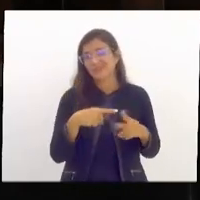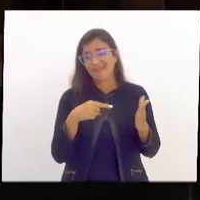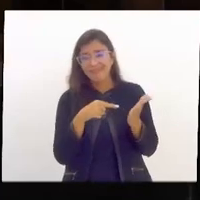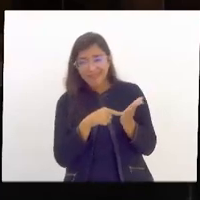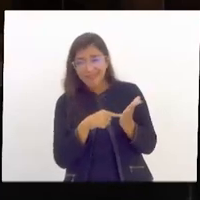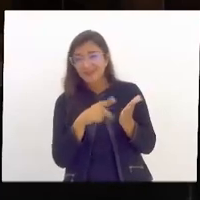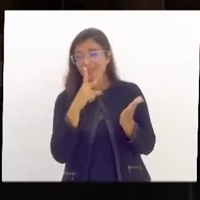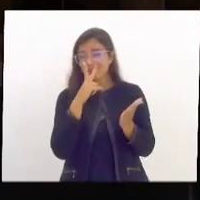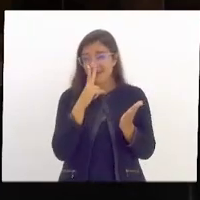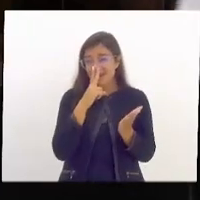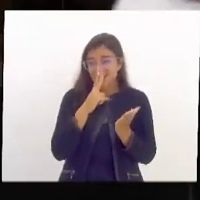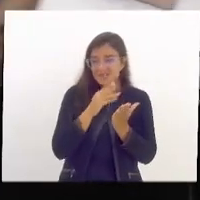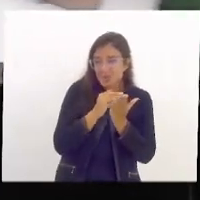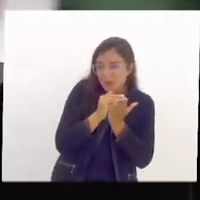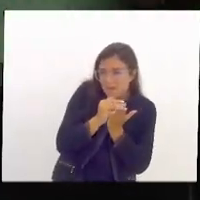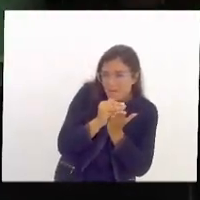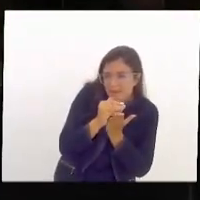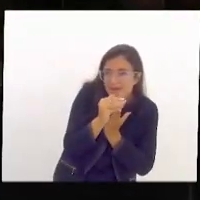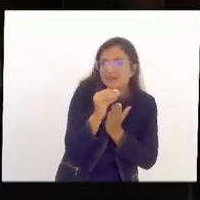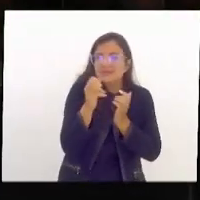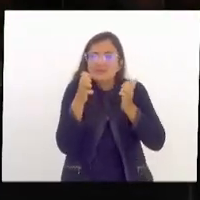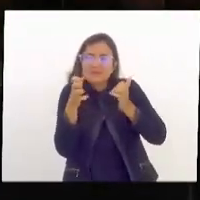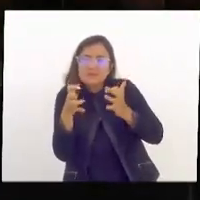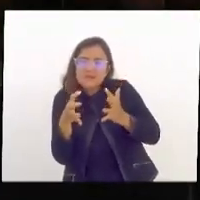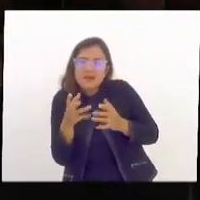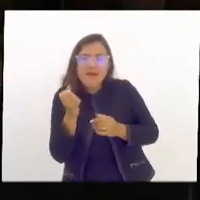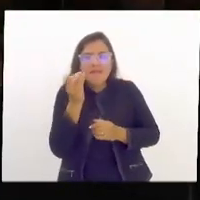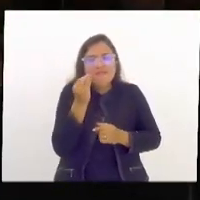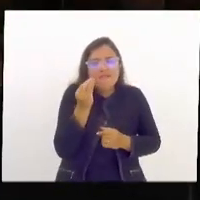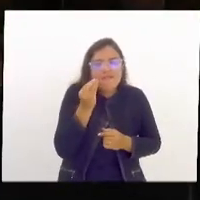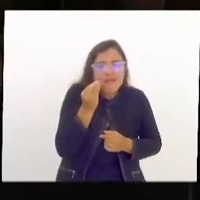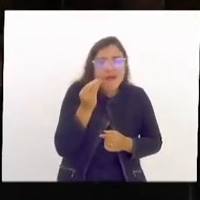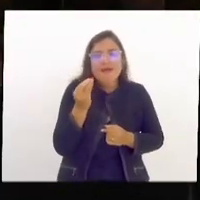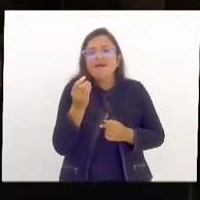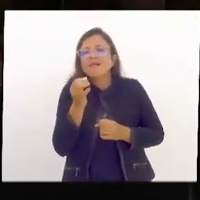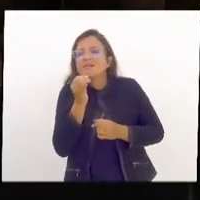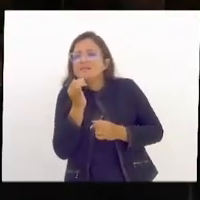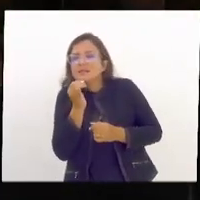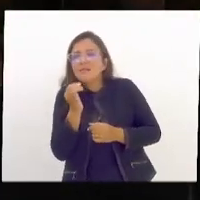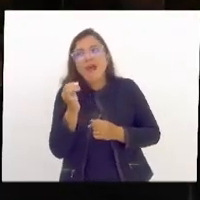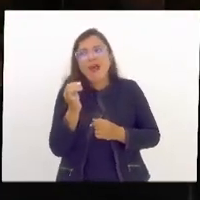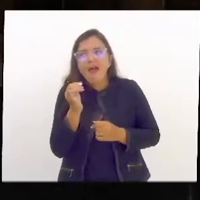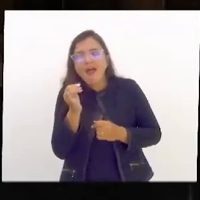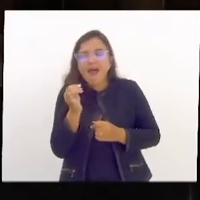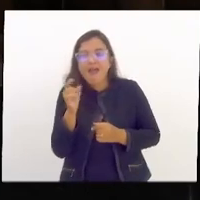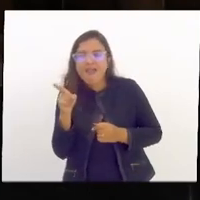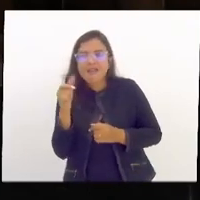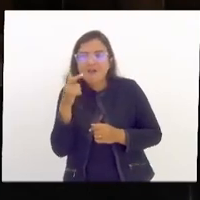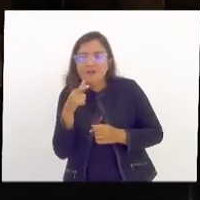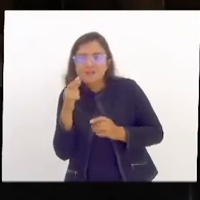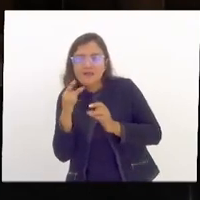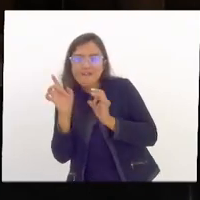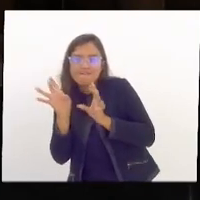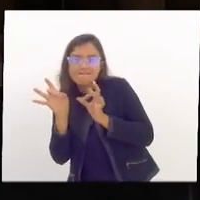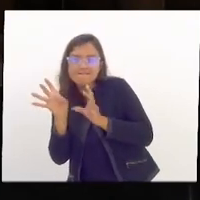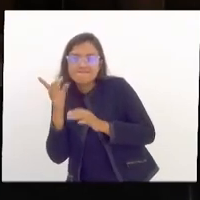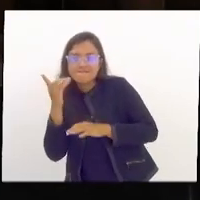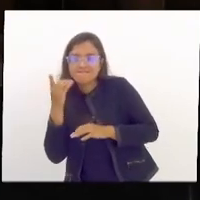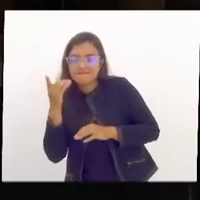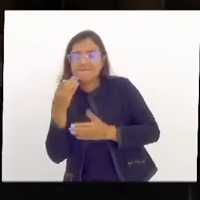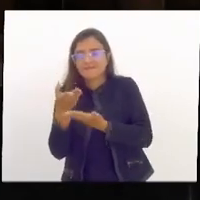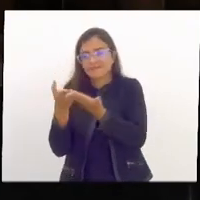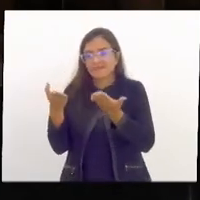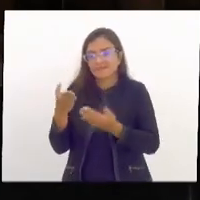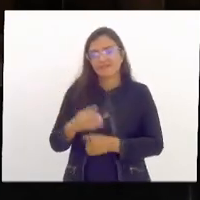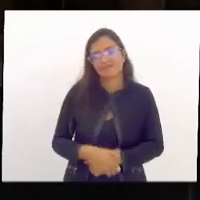já inicialmente a tentativa de respaldar ainda mais privilégios a deputados e